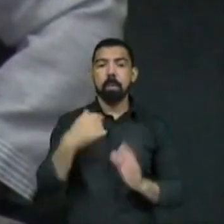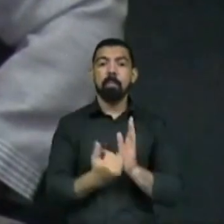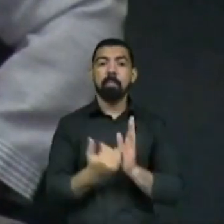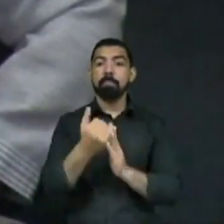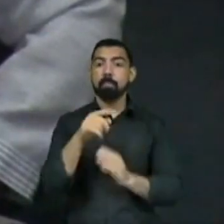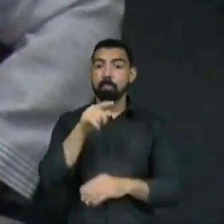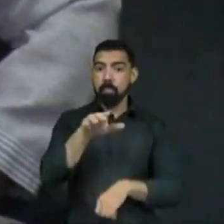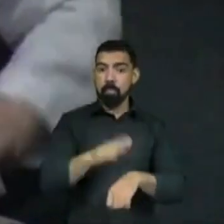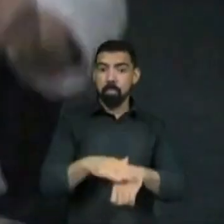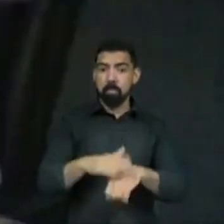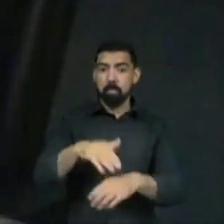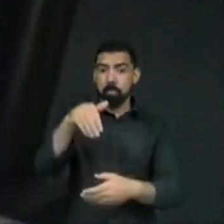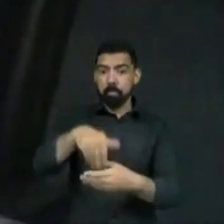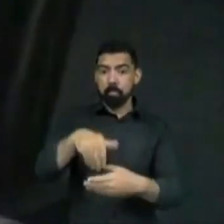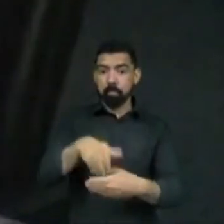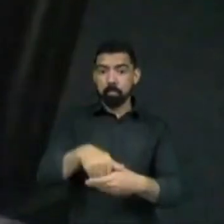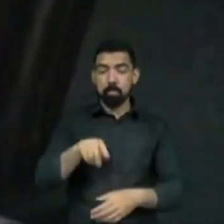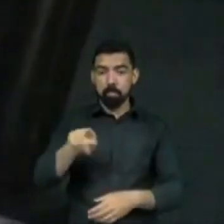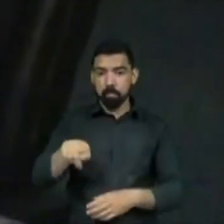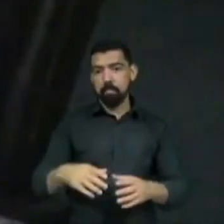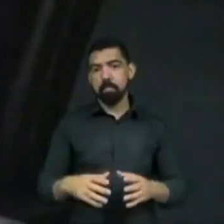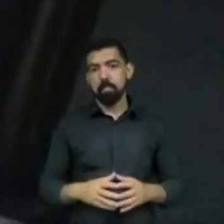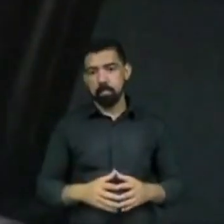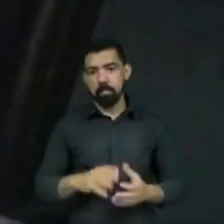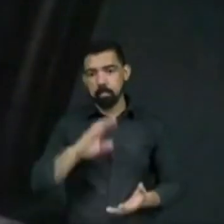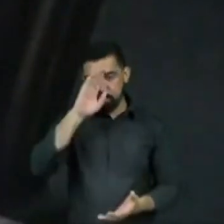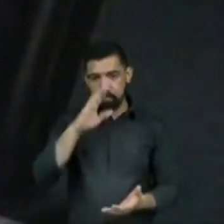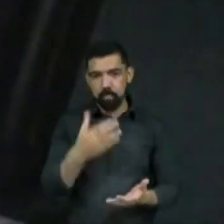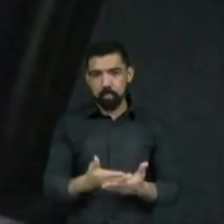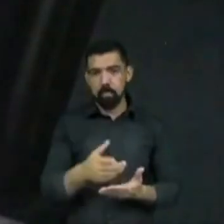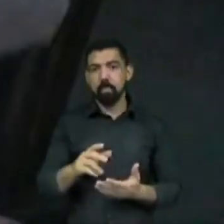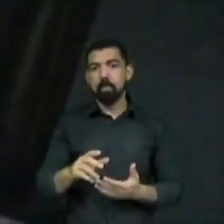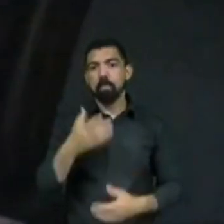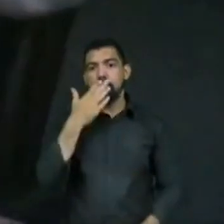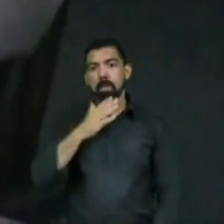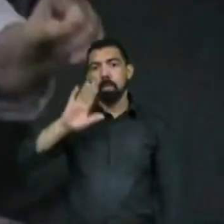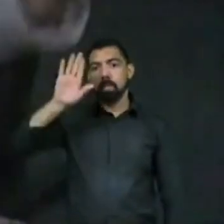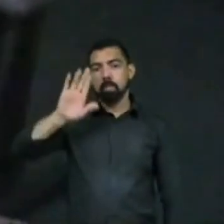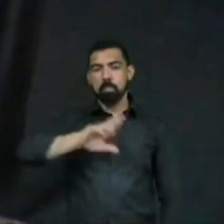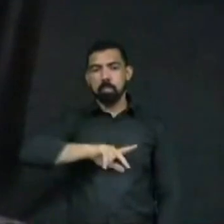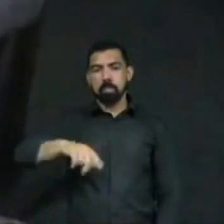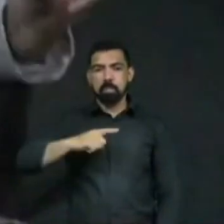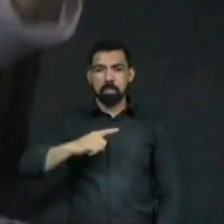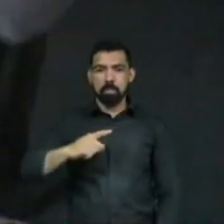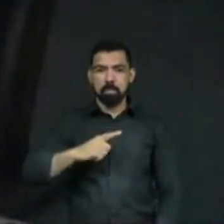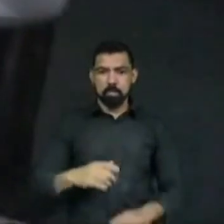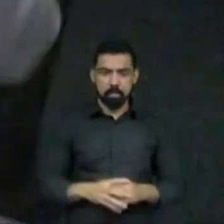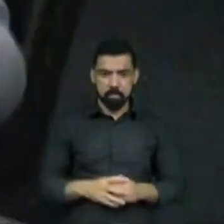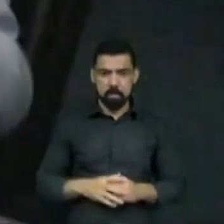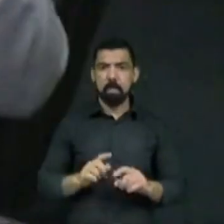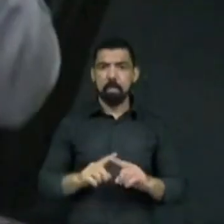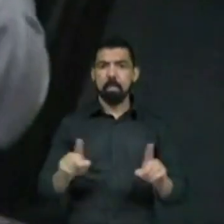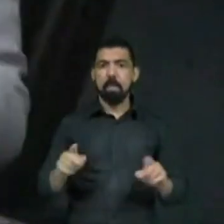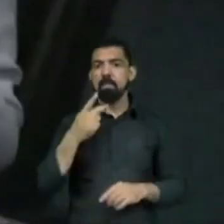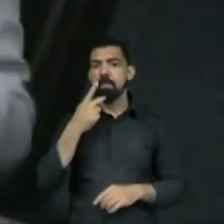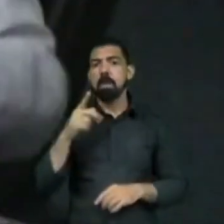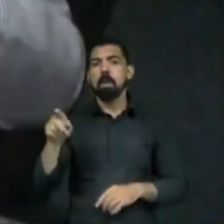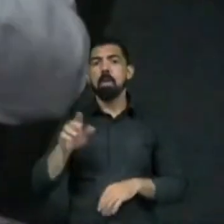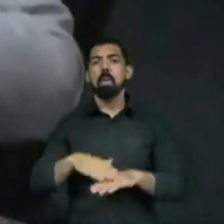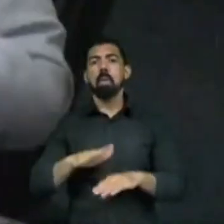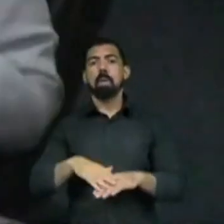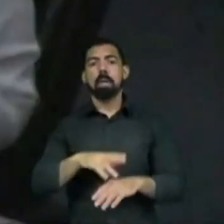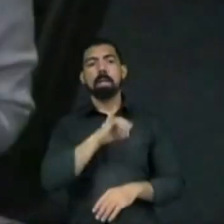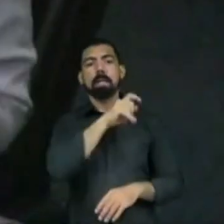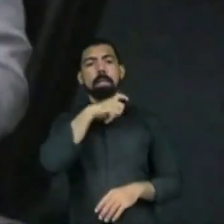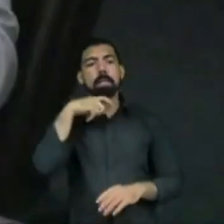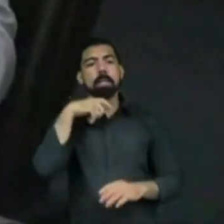você que votou no governador, acreditando em suas promessas de campanha que não haveria aumento de imposto.